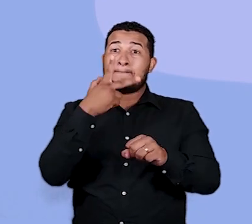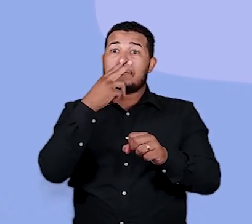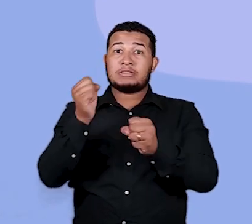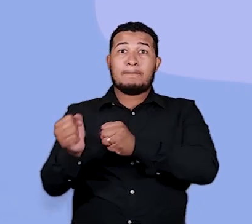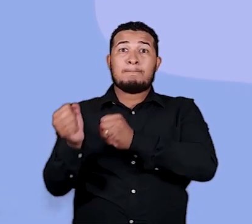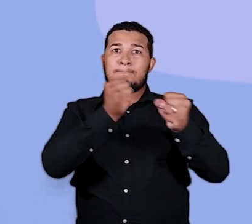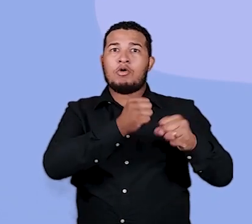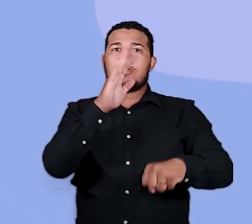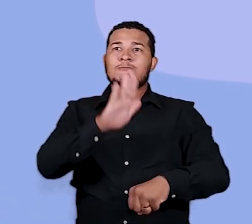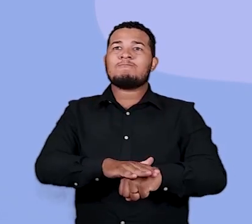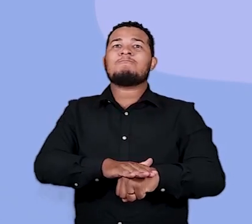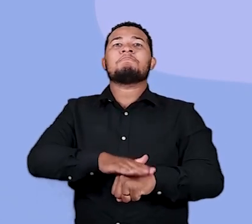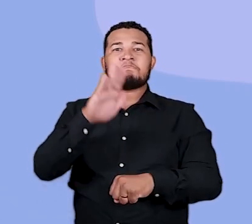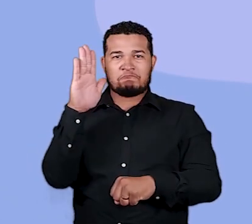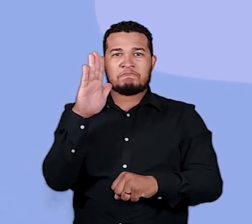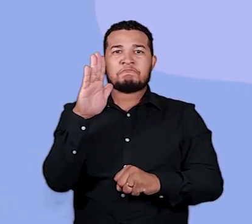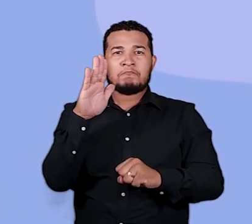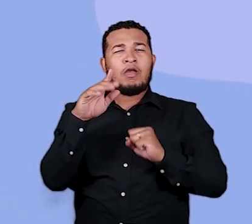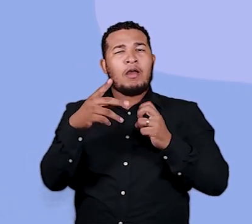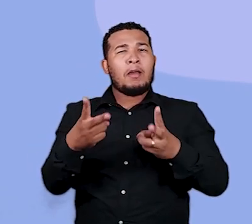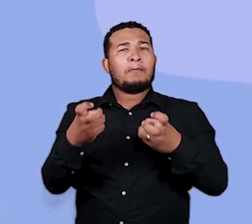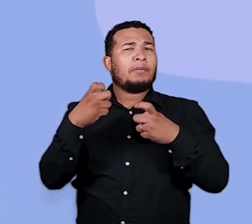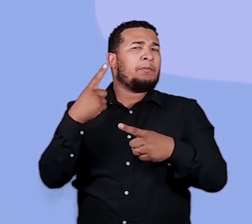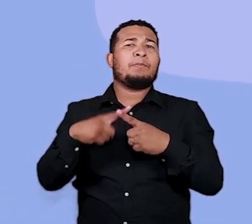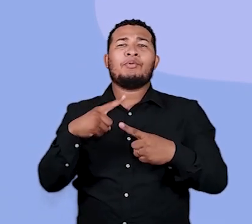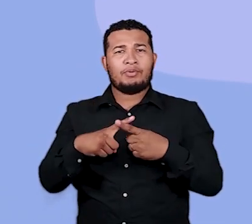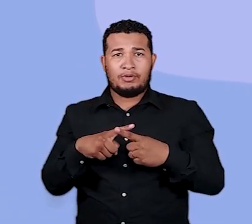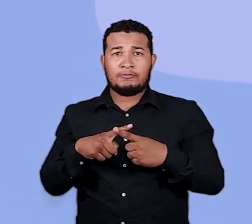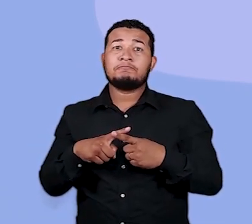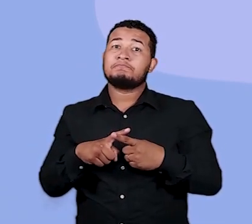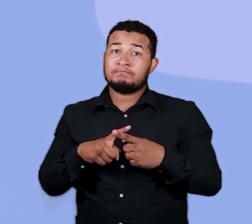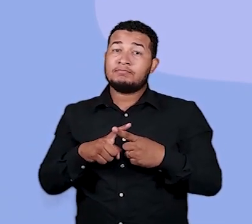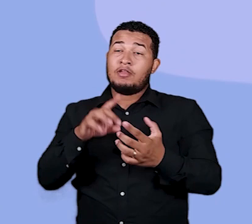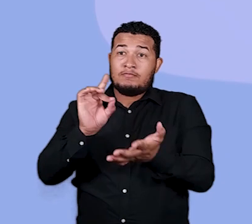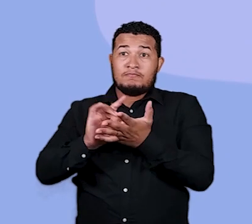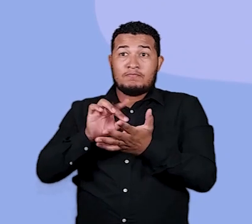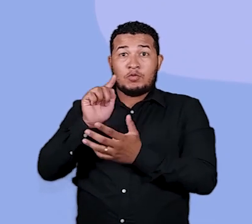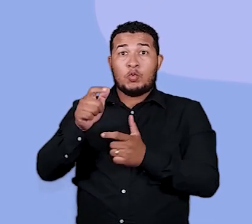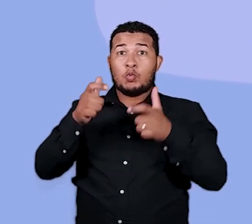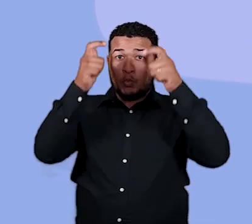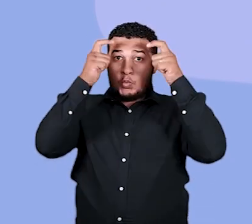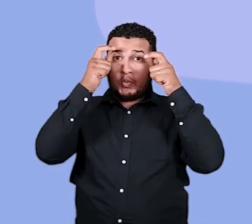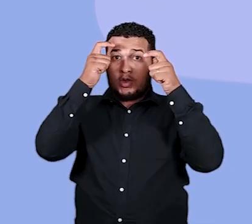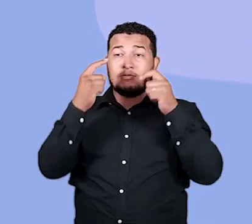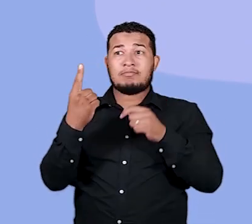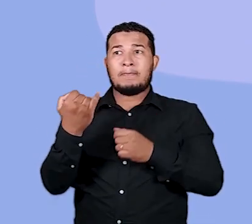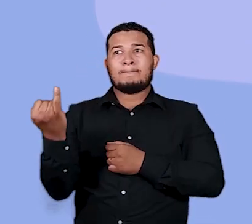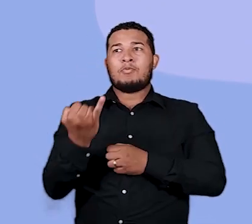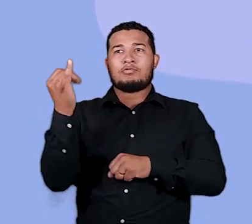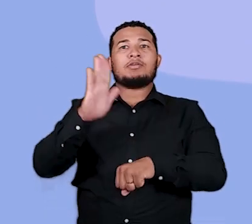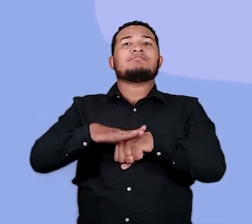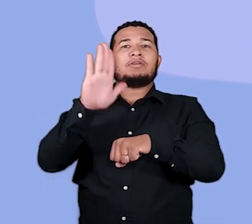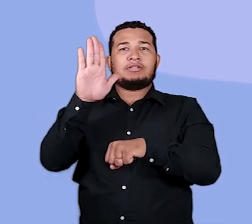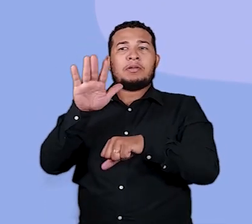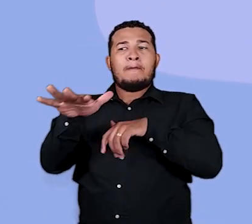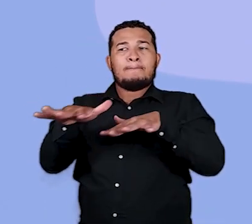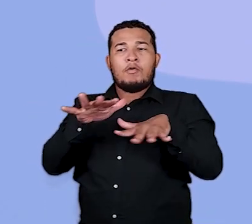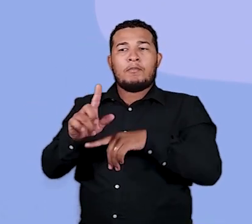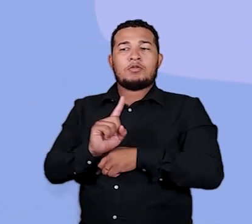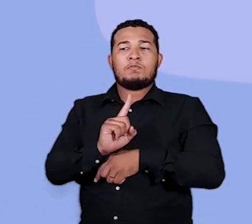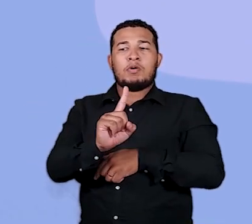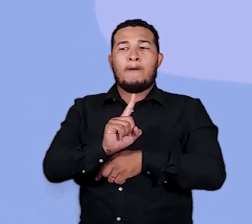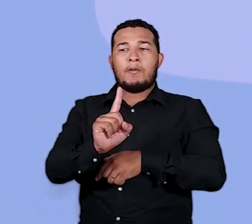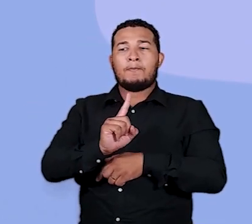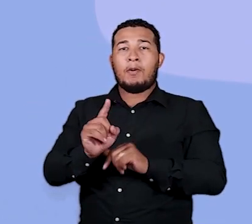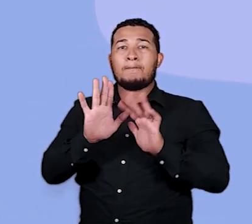peça mais poderosa do jogo. E aí você vai observar o porquê que ela é a mais poderosa. O rei é mais importante, tem movimentos